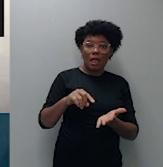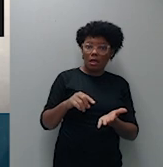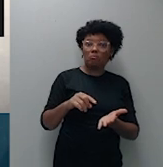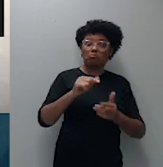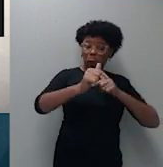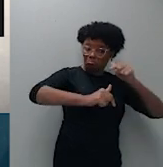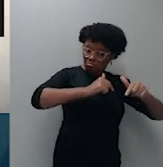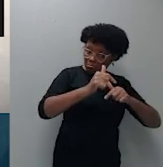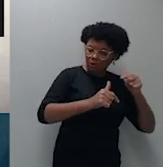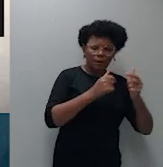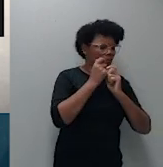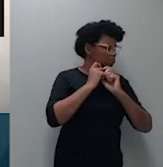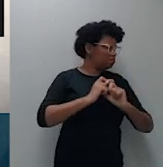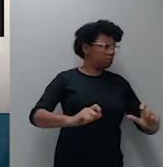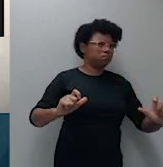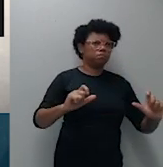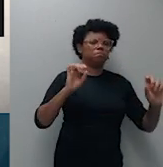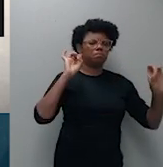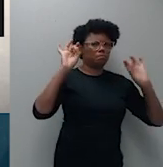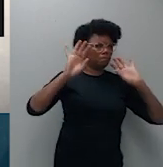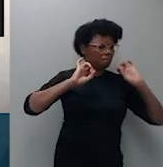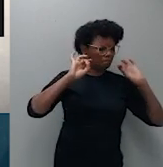uma produção